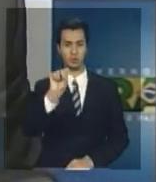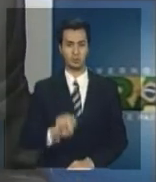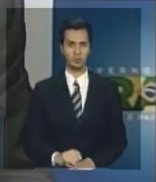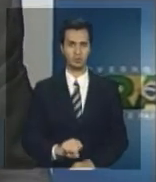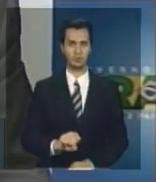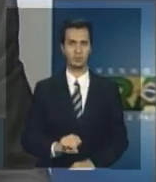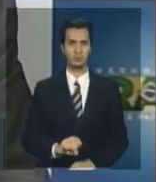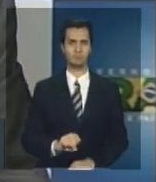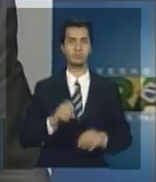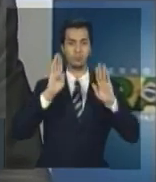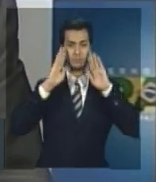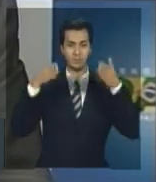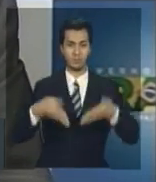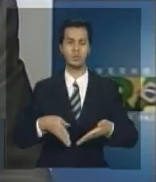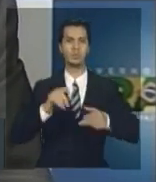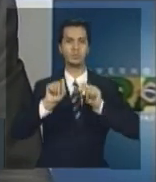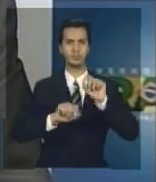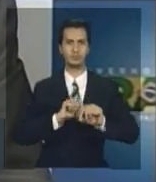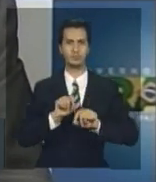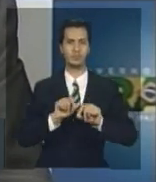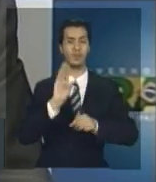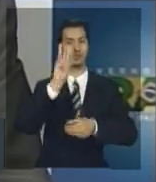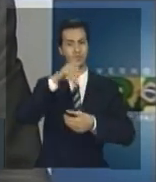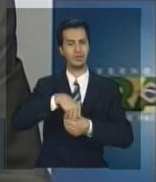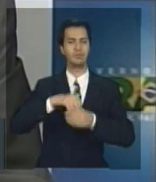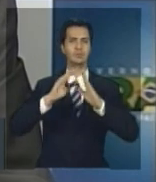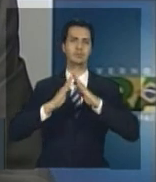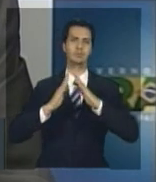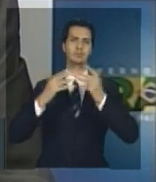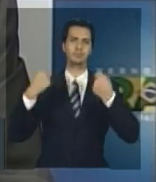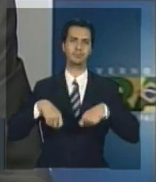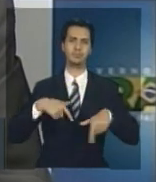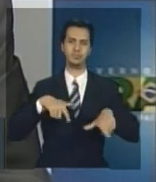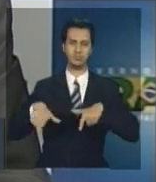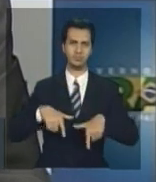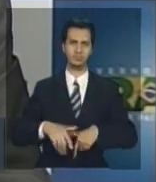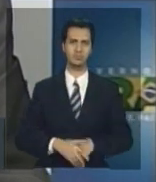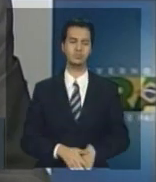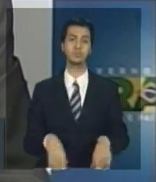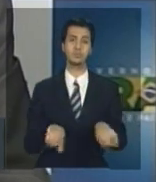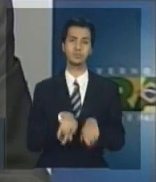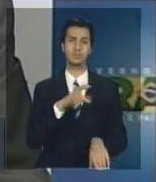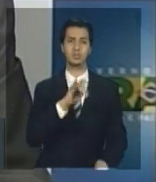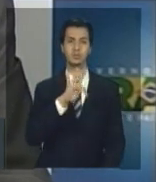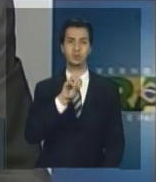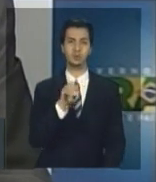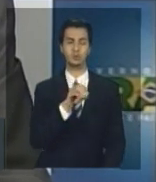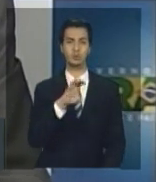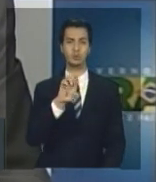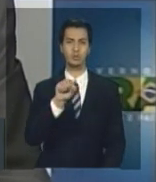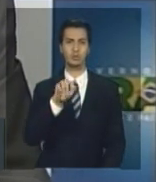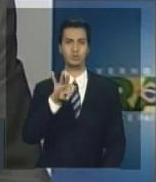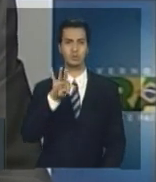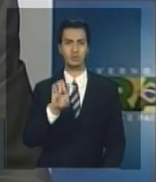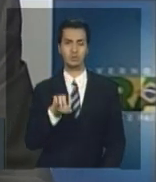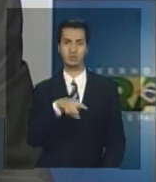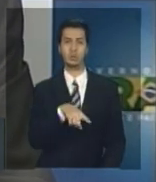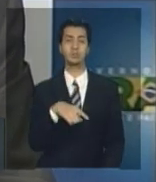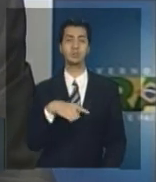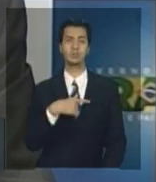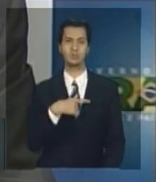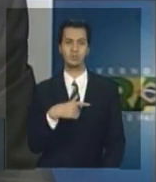o foco tem que ser as ações dentro do domicílio. E que na região centro-oeste, norte do país, tem uma grande concentração